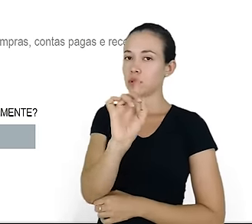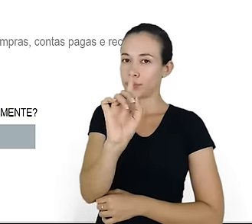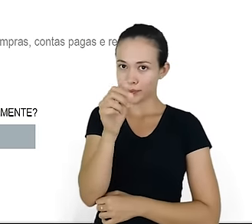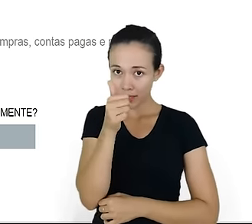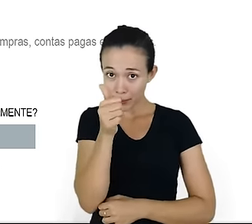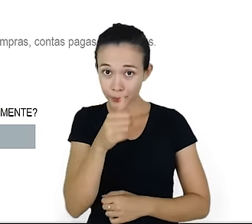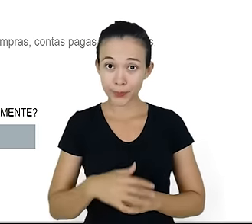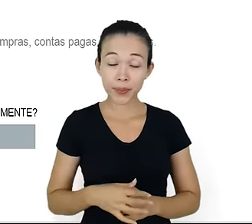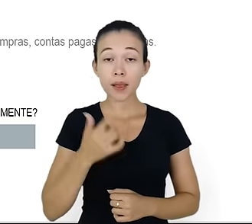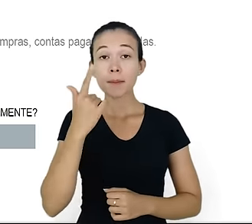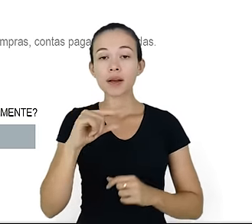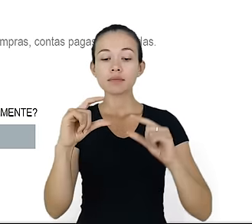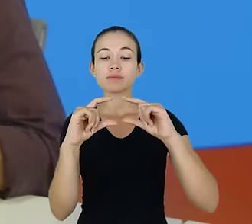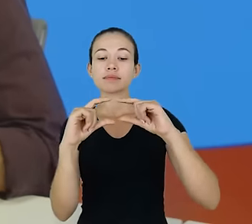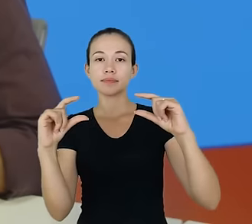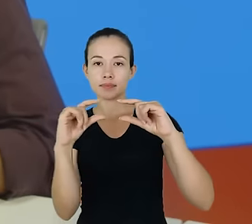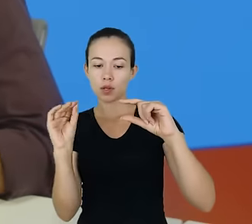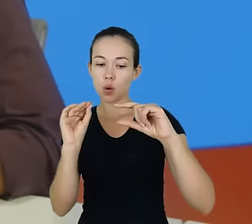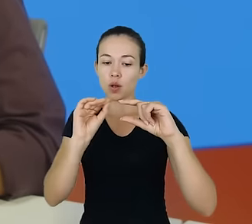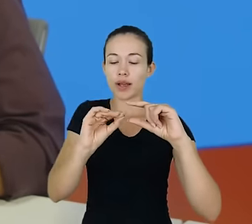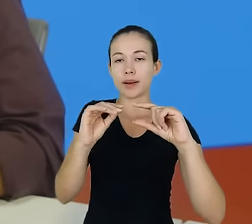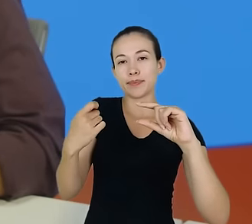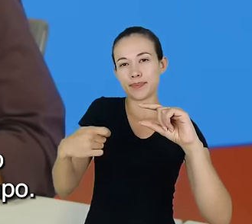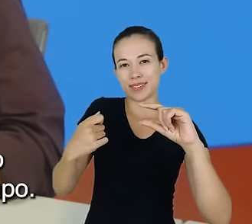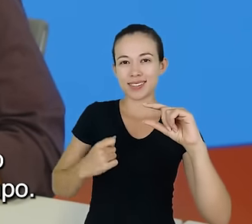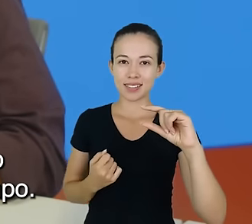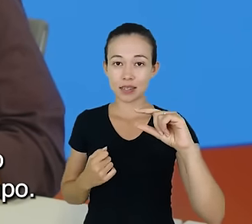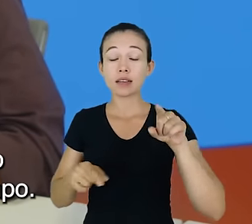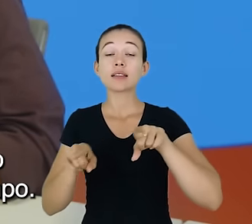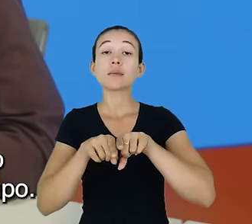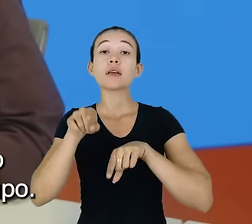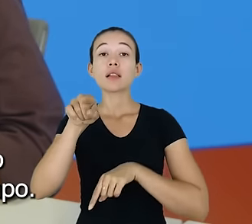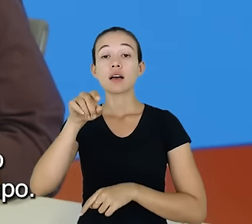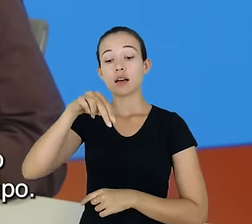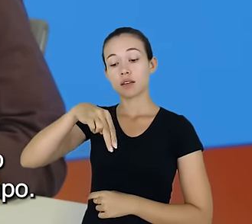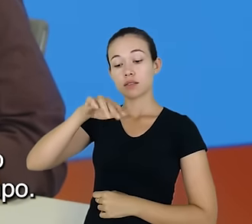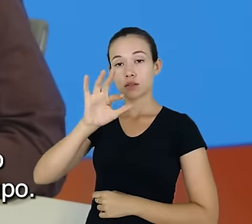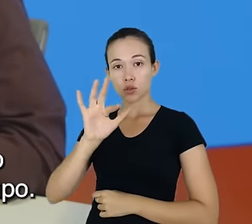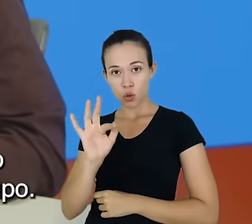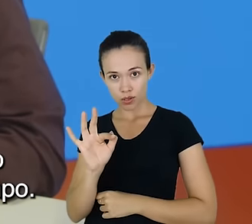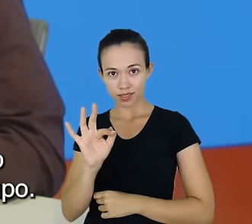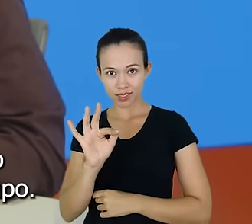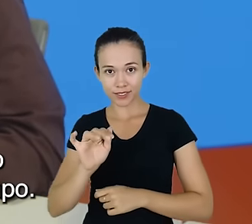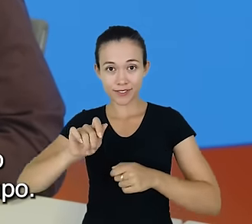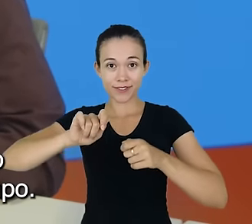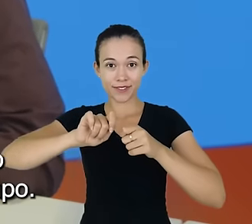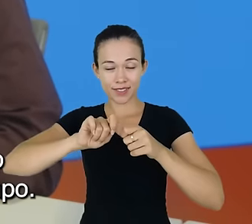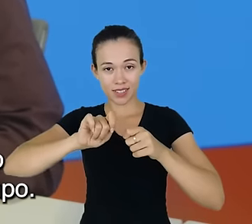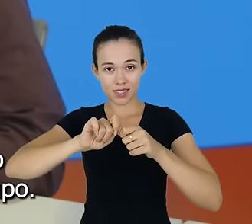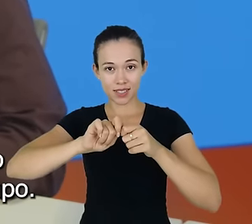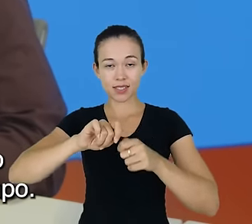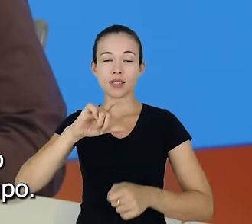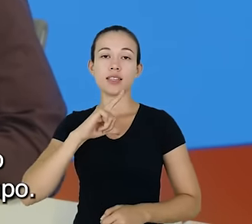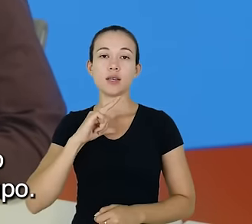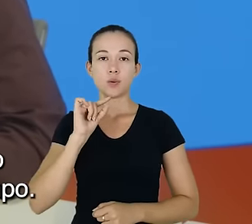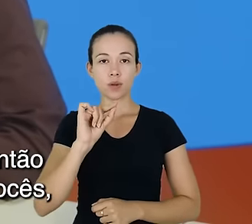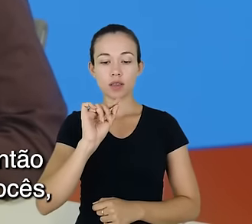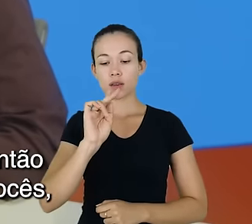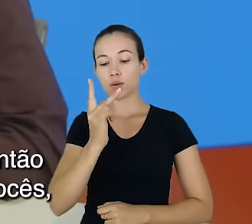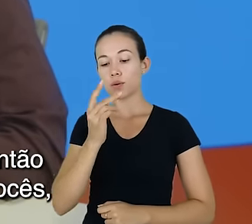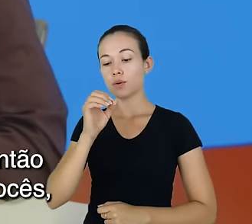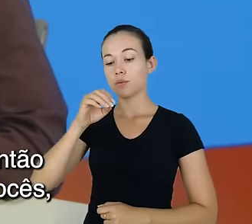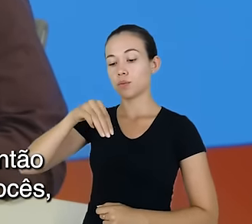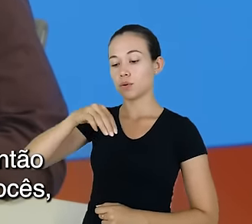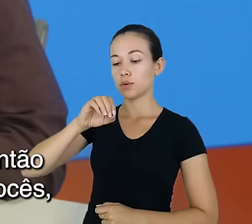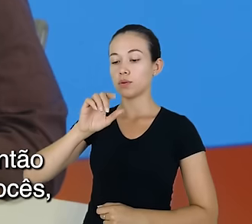aqui uma coisa né a gente eu vou mostrar para vocês aqui a emissão da nota na homologação foi disponibilizada agora há pouco tempo não